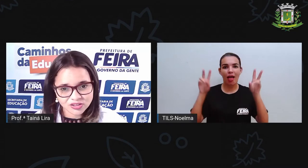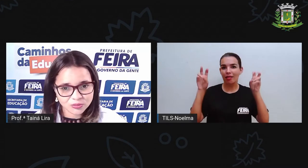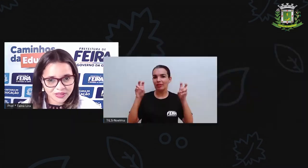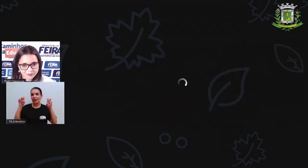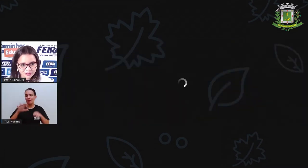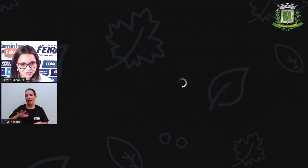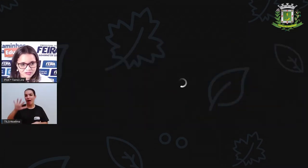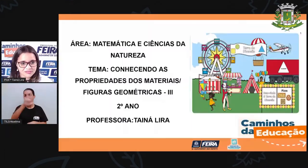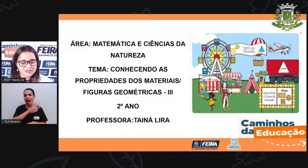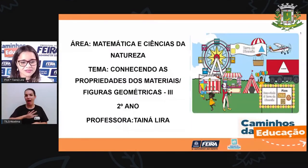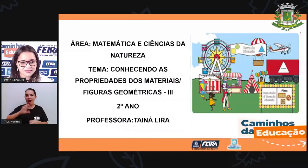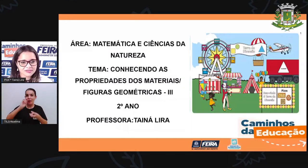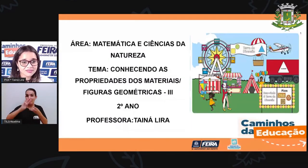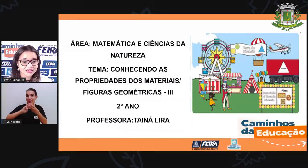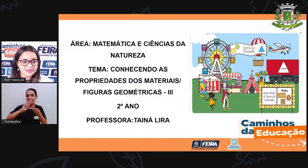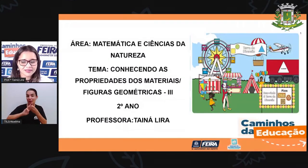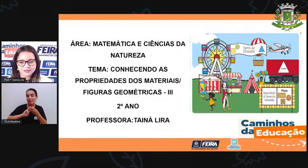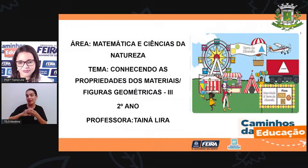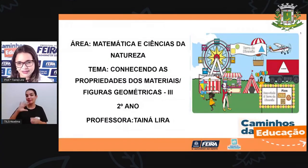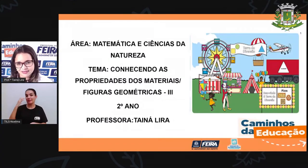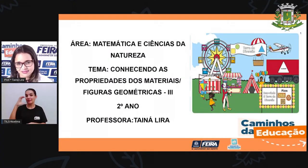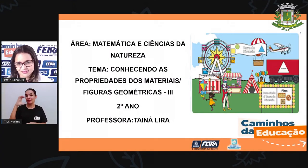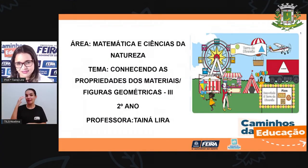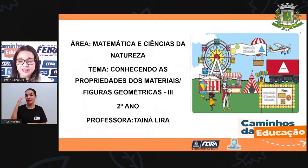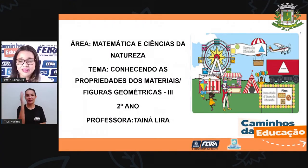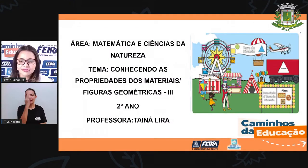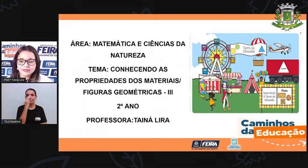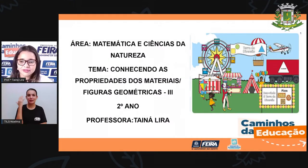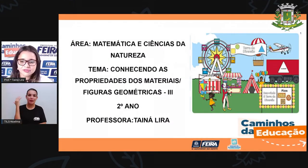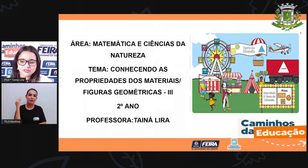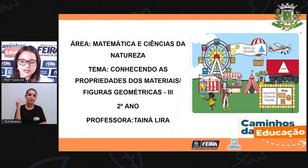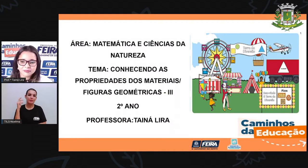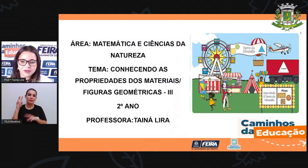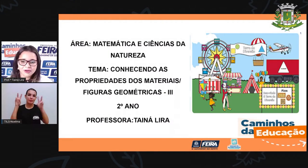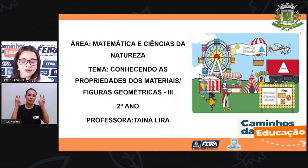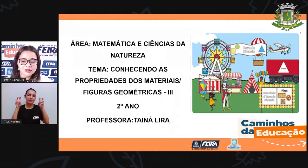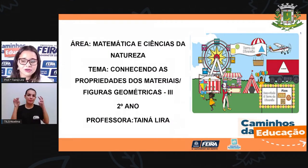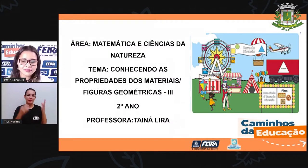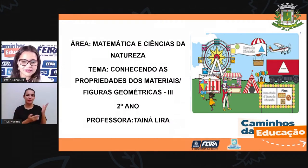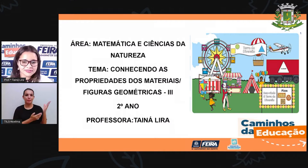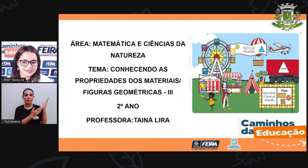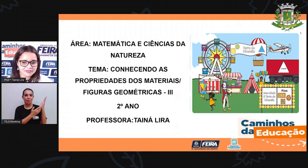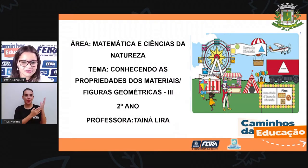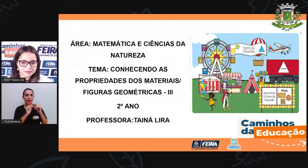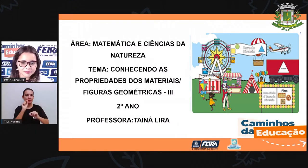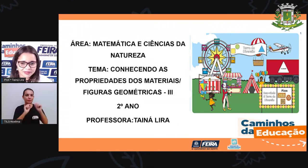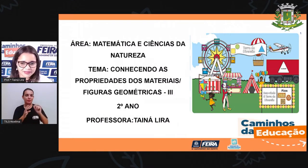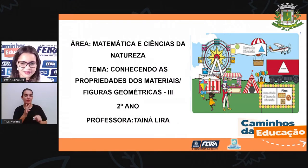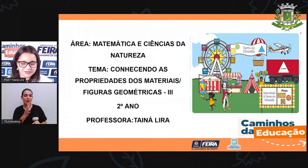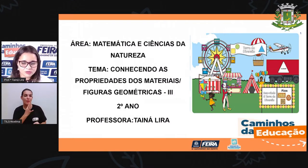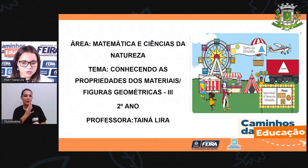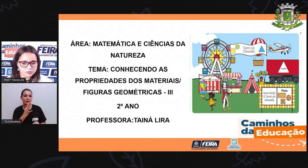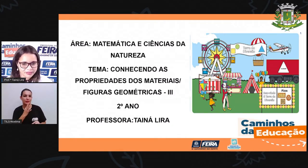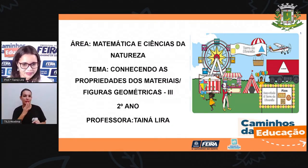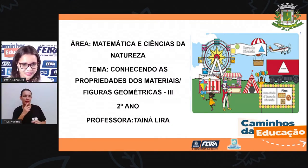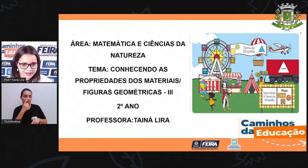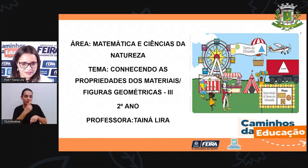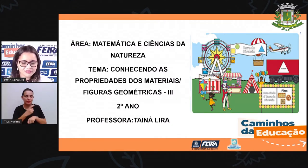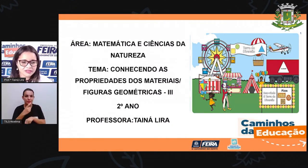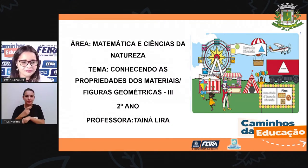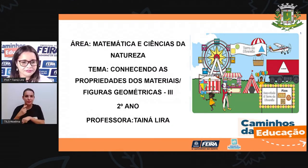na área de Matemática e Ciências da Natureza. E o nosso tema, ó, Conhecendo as Propriedades dos